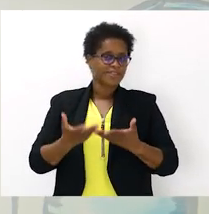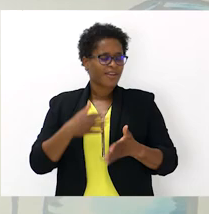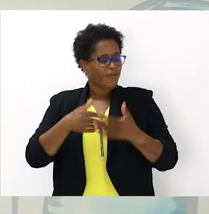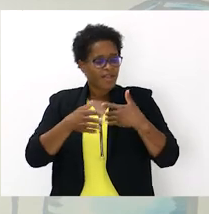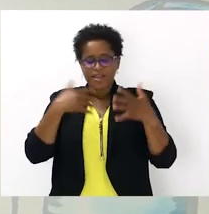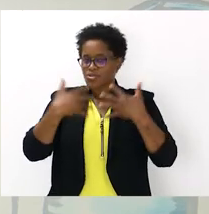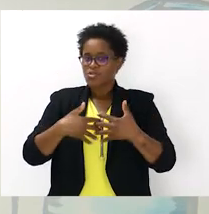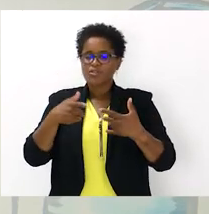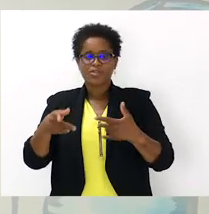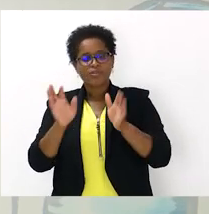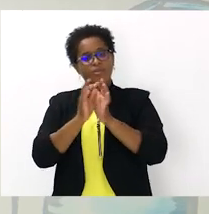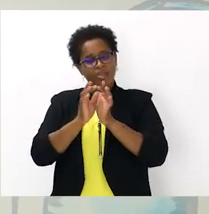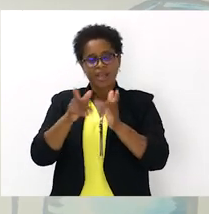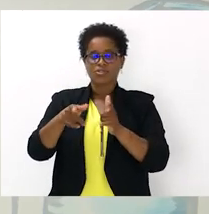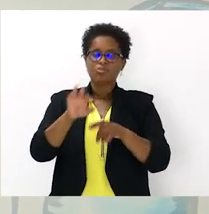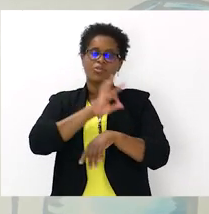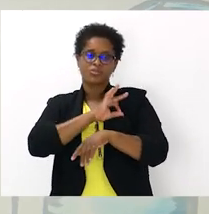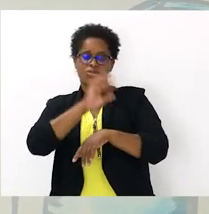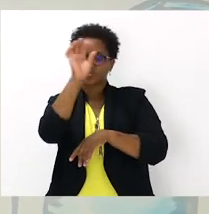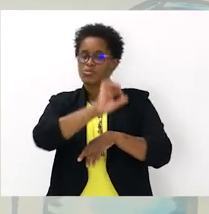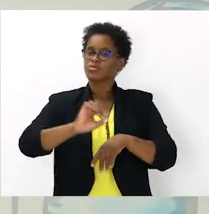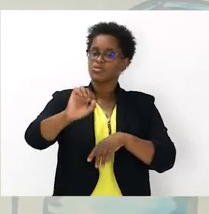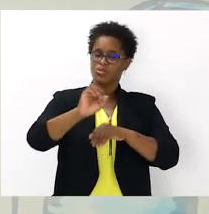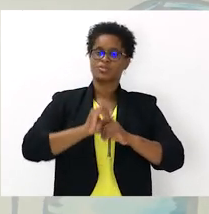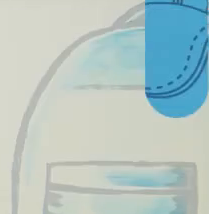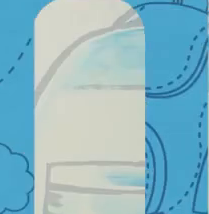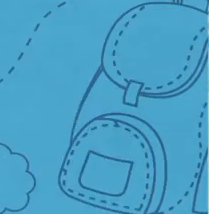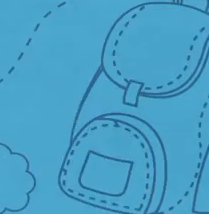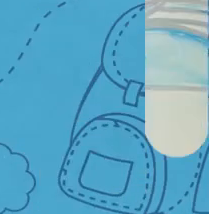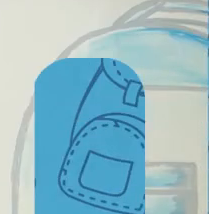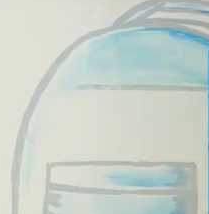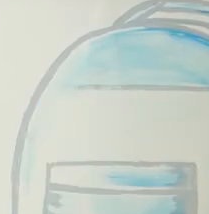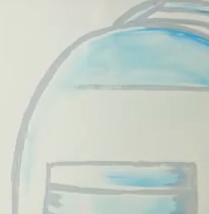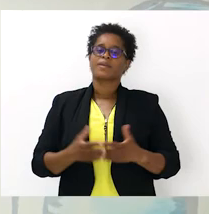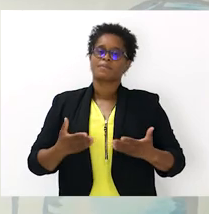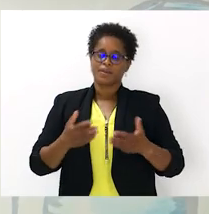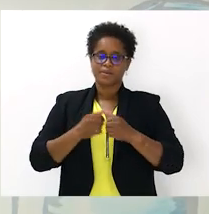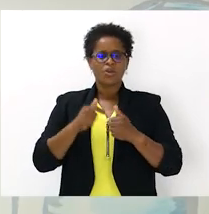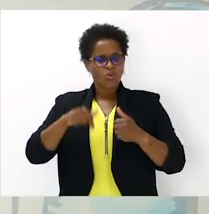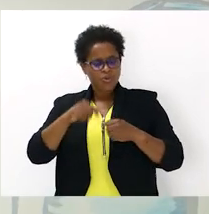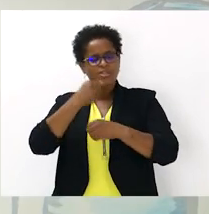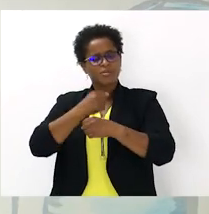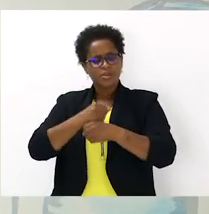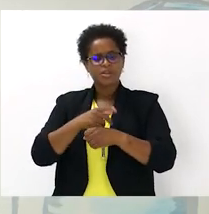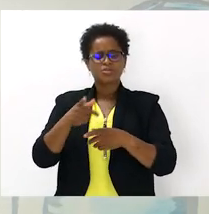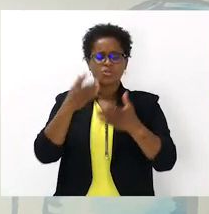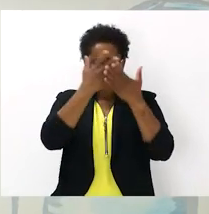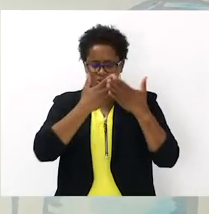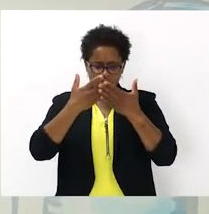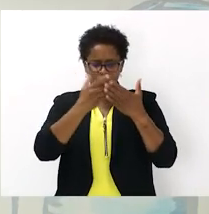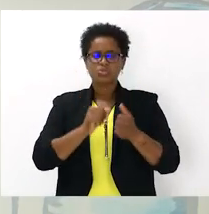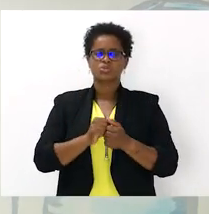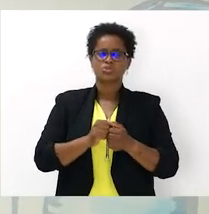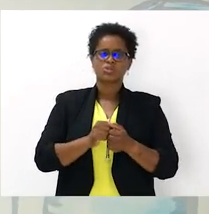qualquer dúvida, entrem em contato com os vossos professores. Bem, hoje vimos a introdução ao estudo